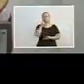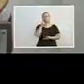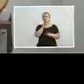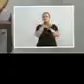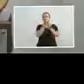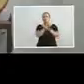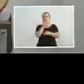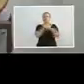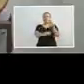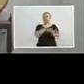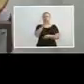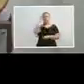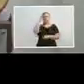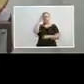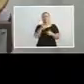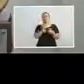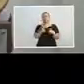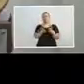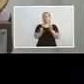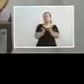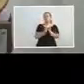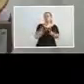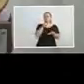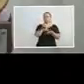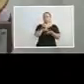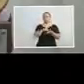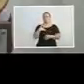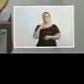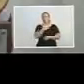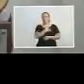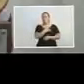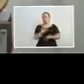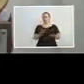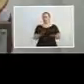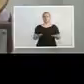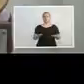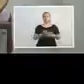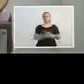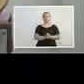forma, através da Secretaria Estadual de Saúde,